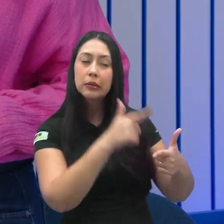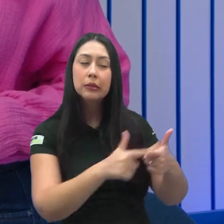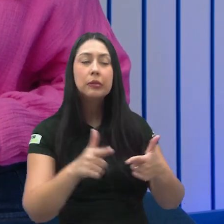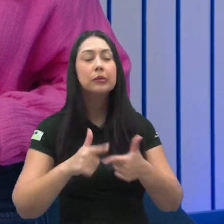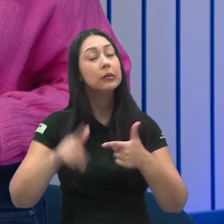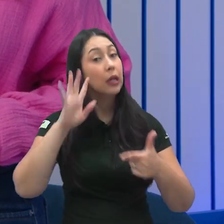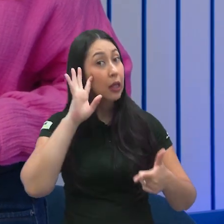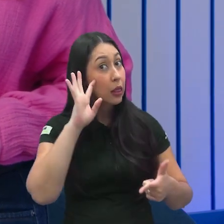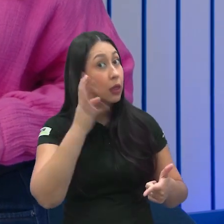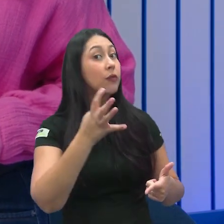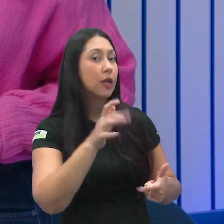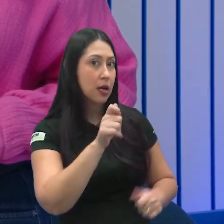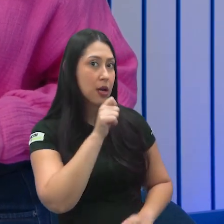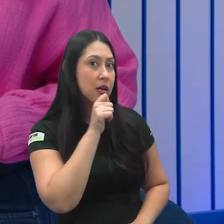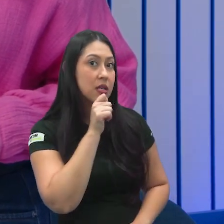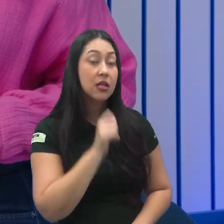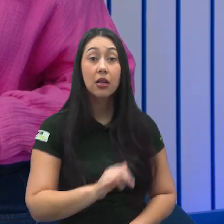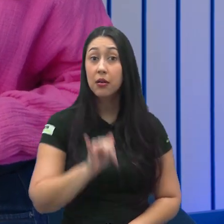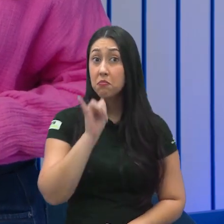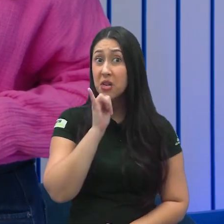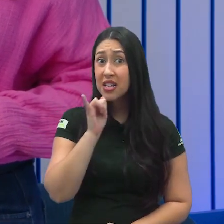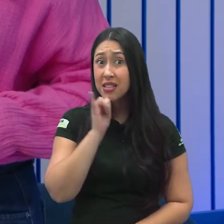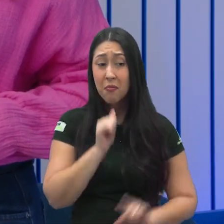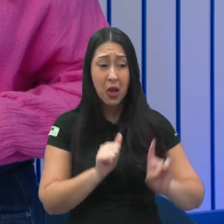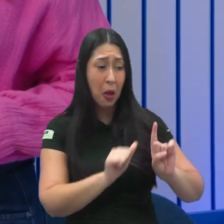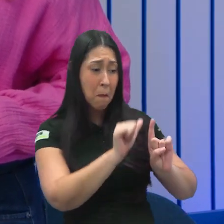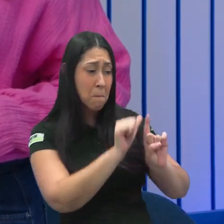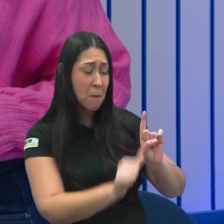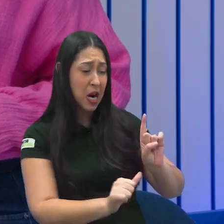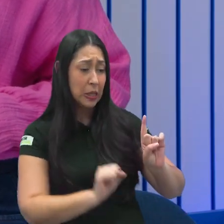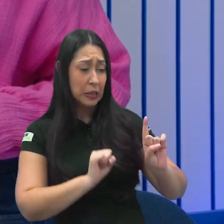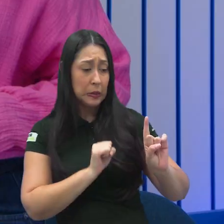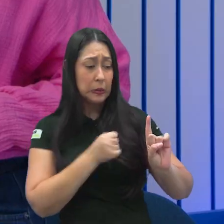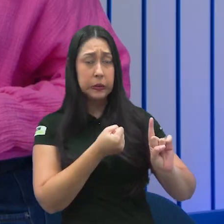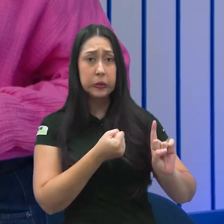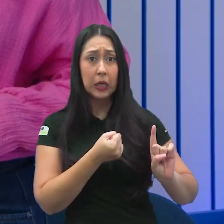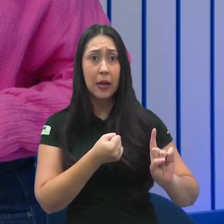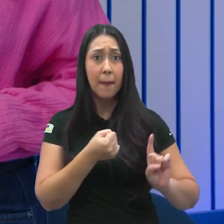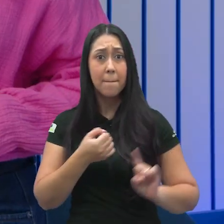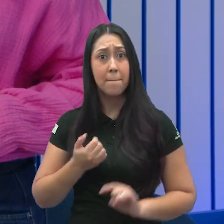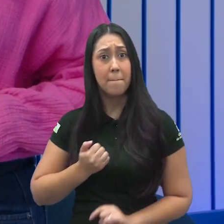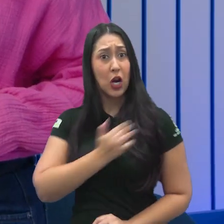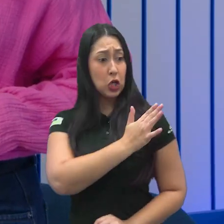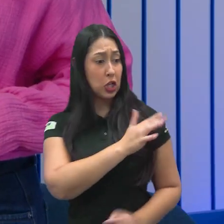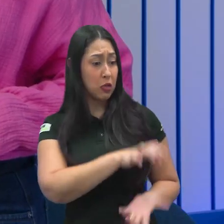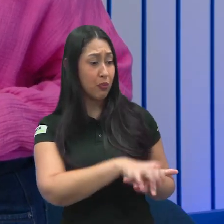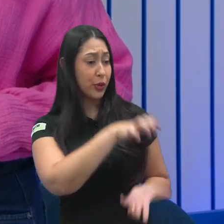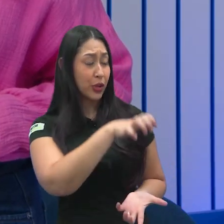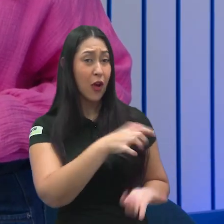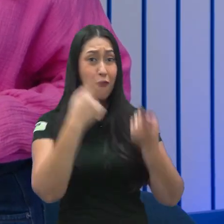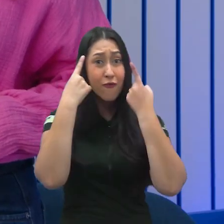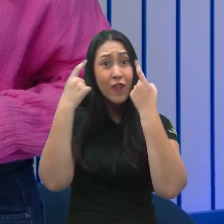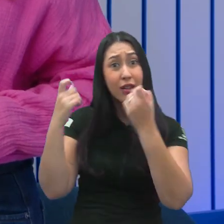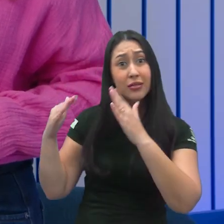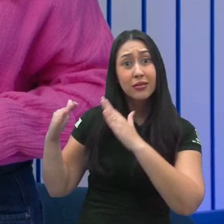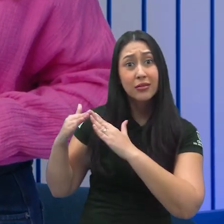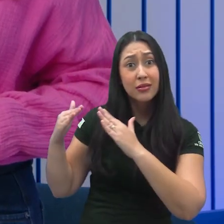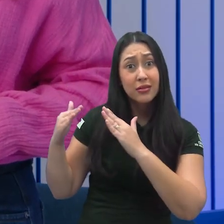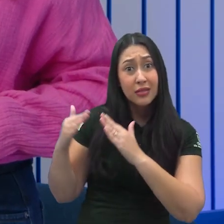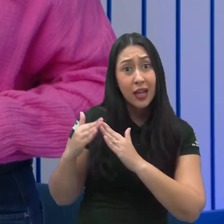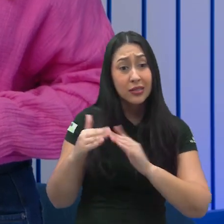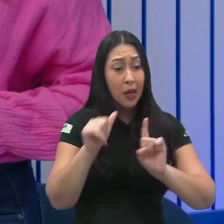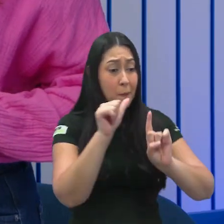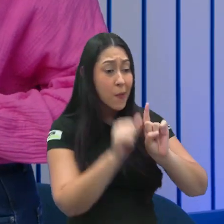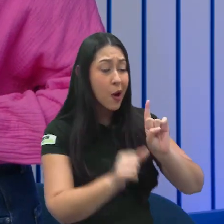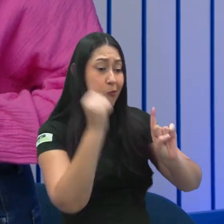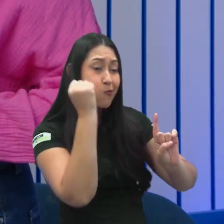que precisam ser combatidas, como da misoginia, o etarismo, a violência doméstica, o feminicídio, a pedofilia